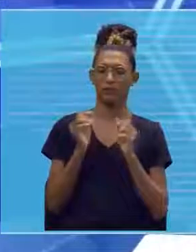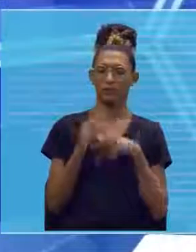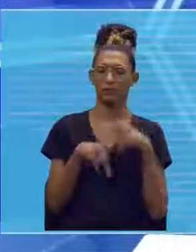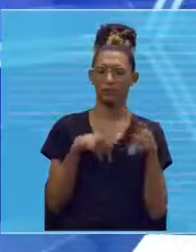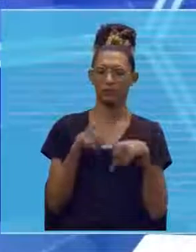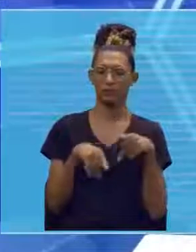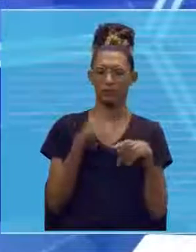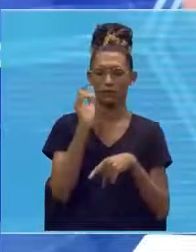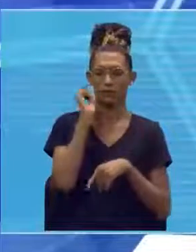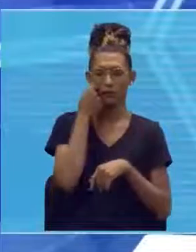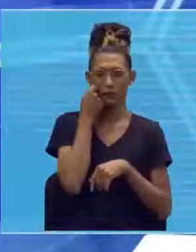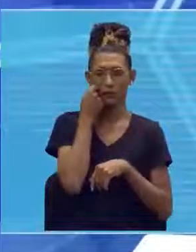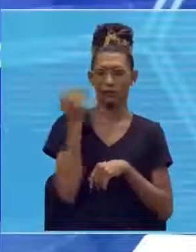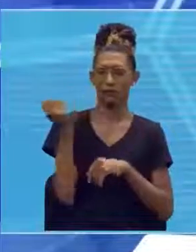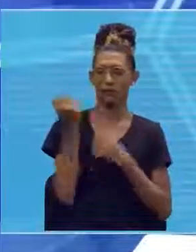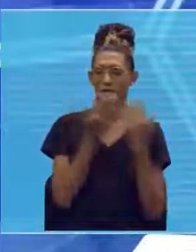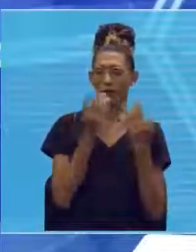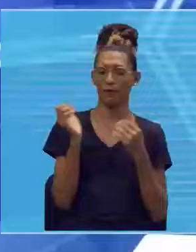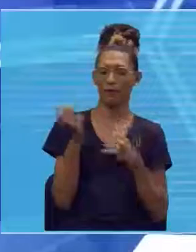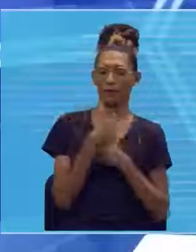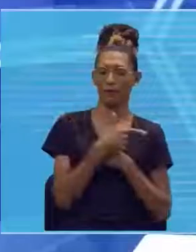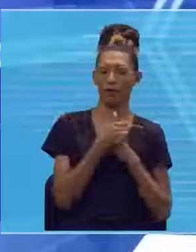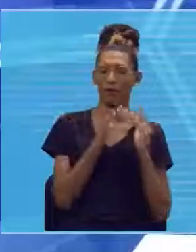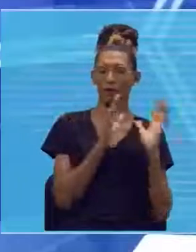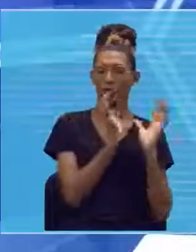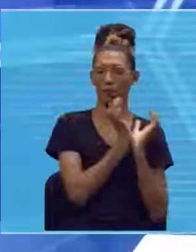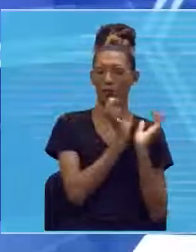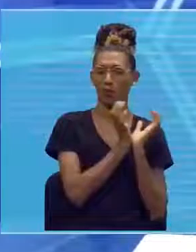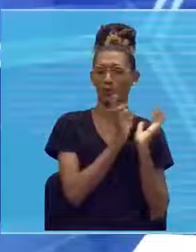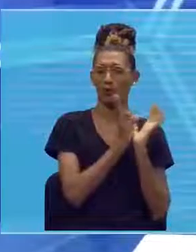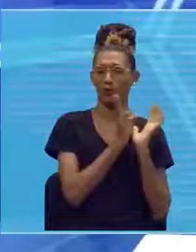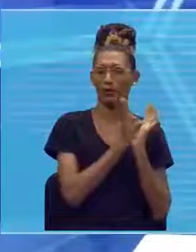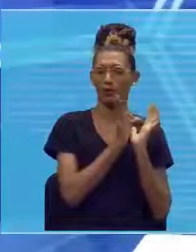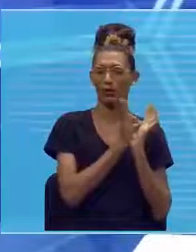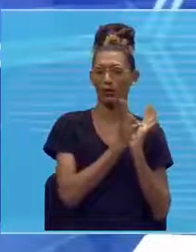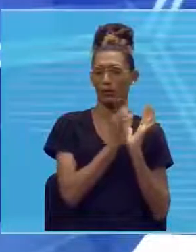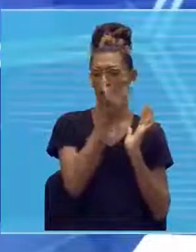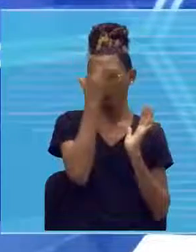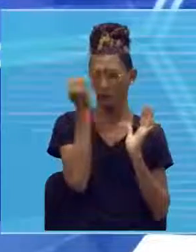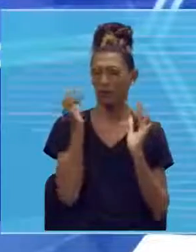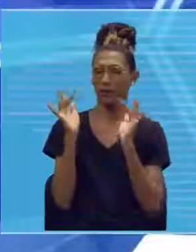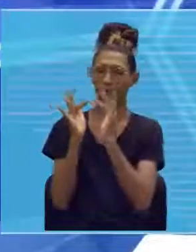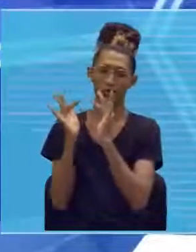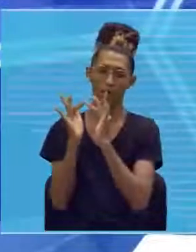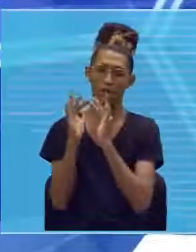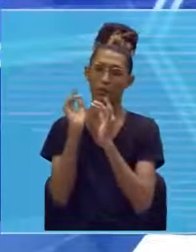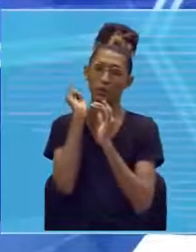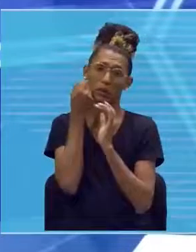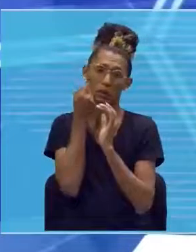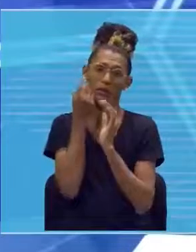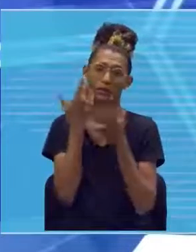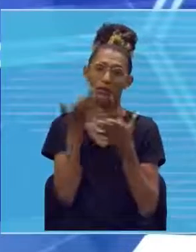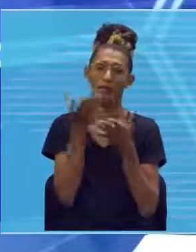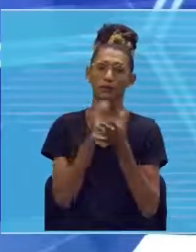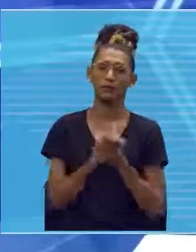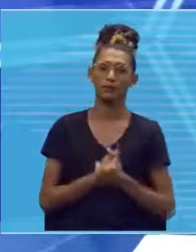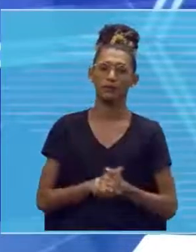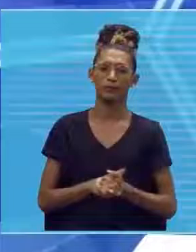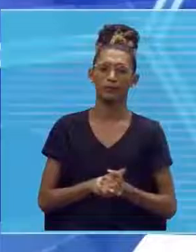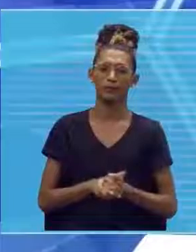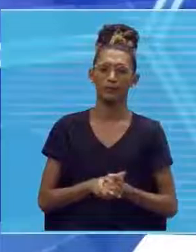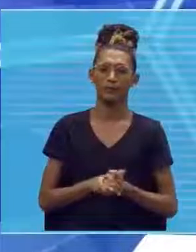do que dos indígenas e olha que eles são as pessoas que estavam aqui lá na época do descobrimento do Brasil